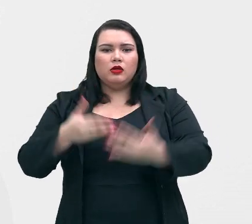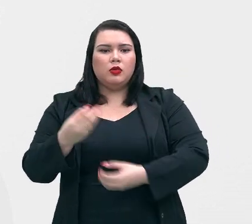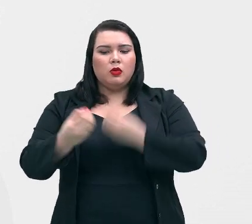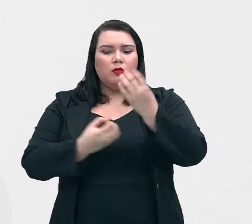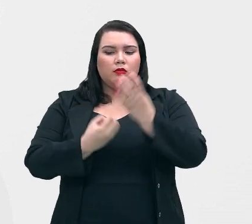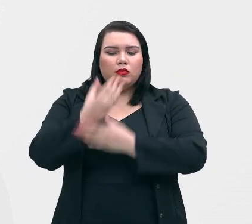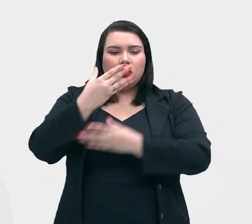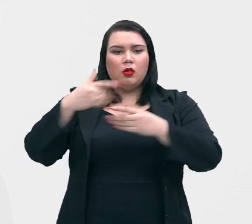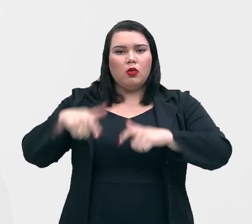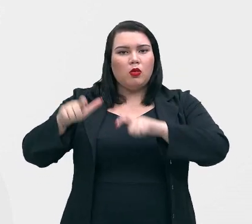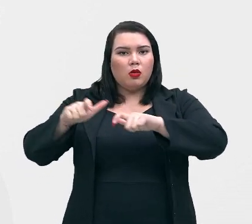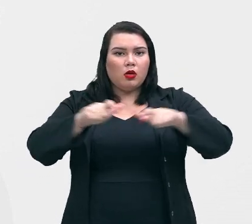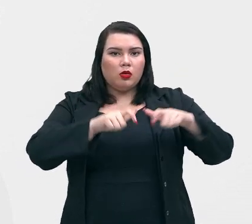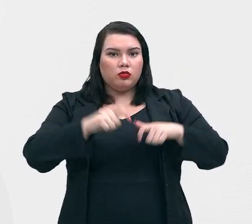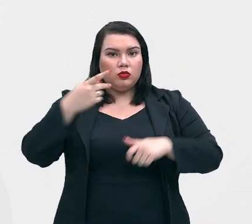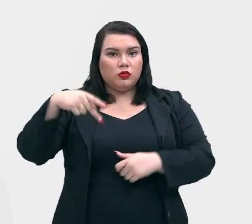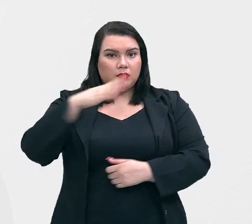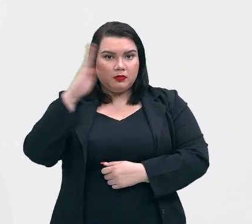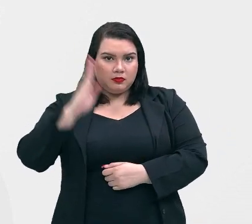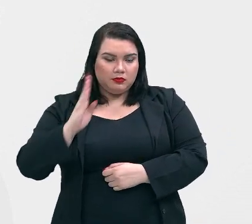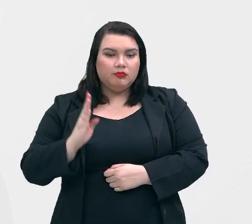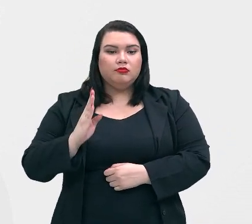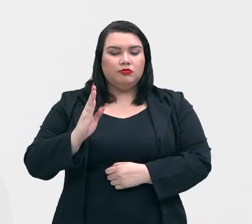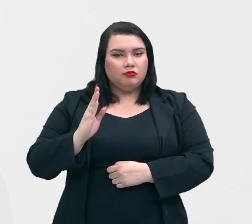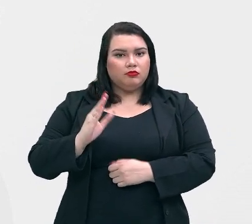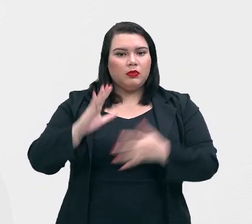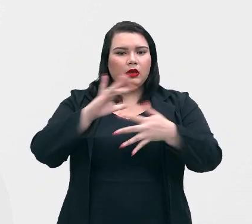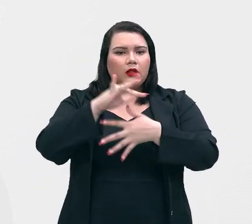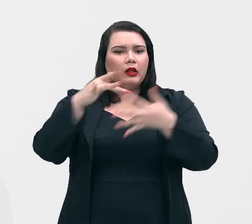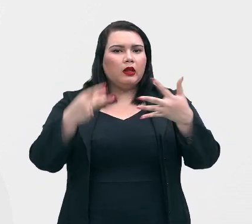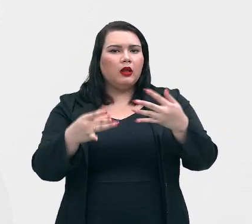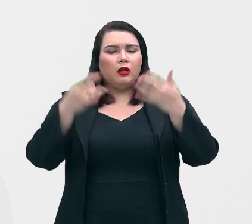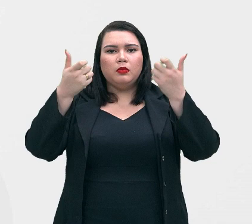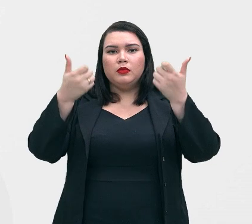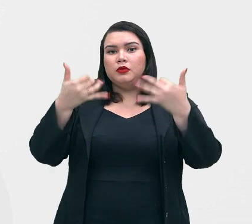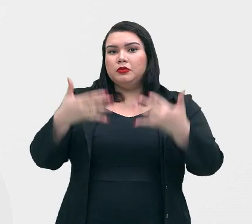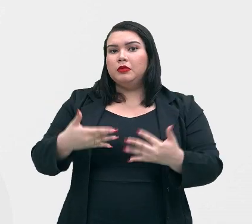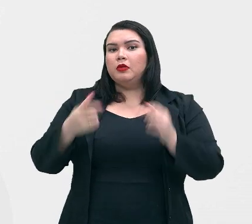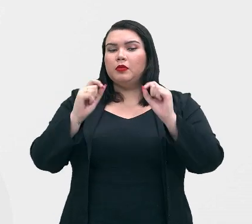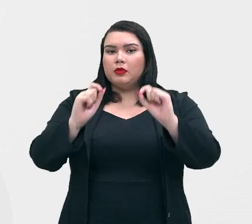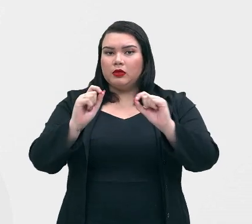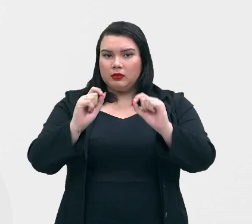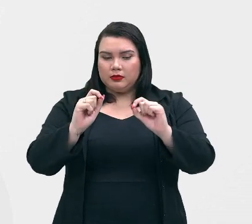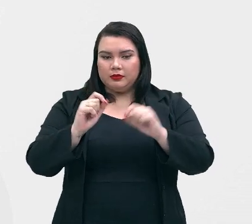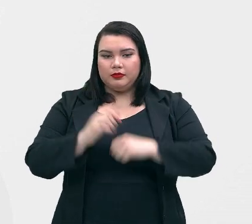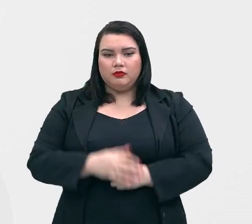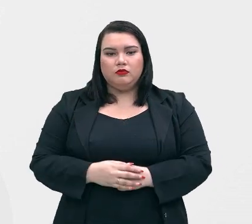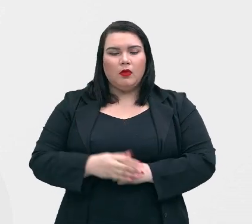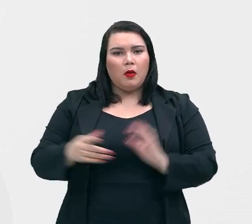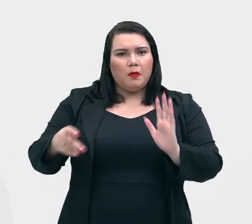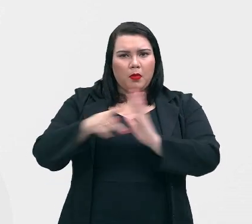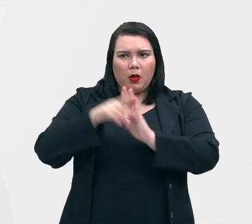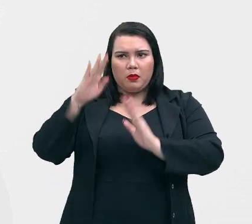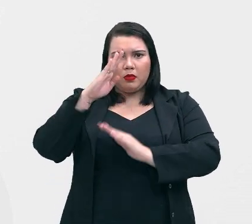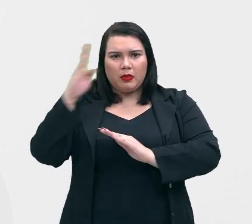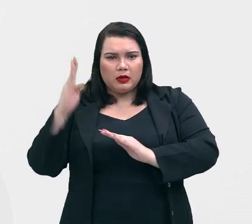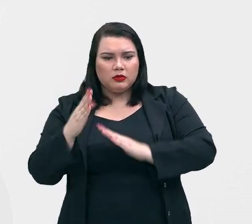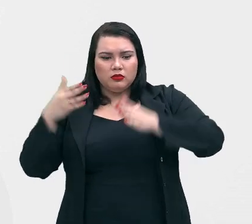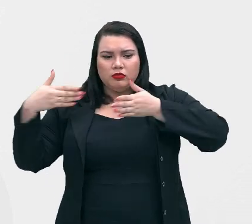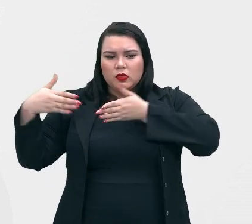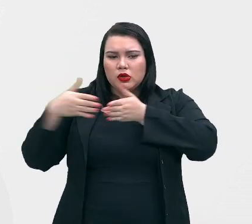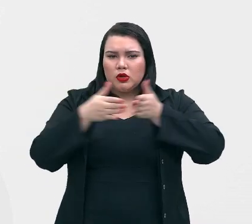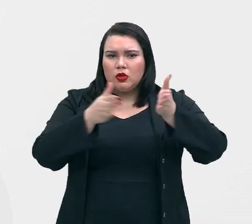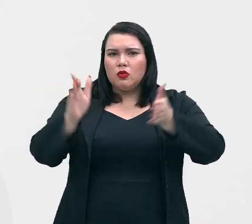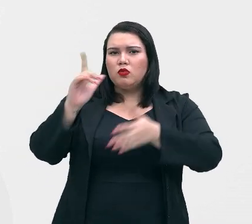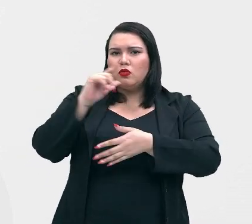formação territorial do Brasil. O detalhamento da nossa aula 6 vai ser os aspectos físicos do